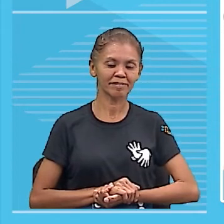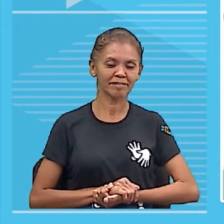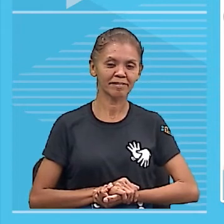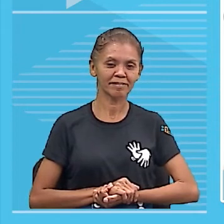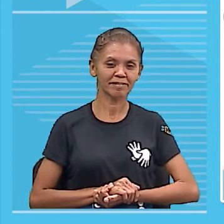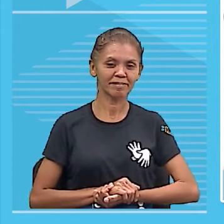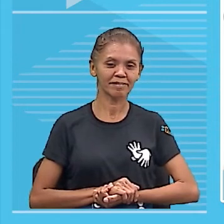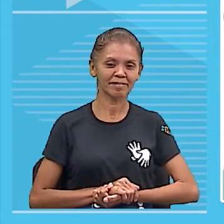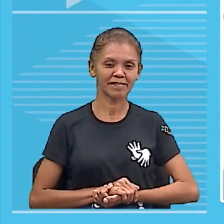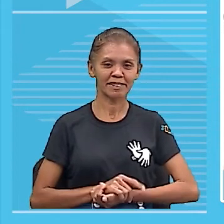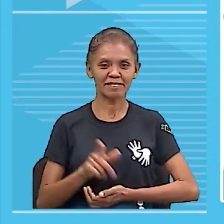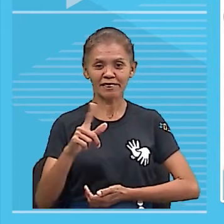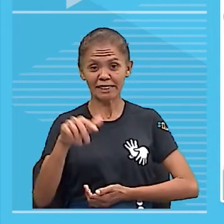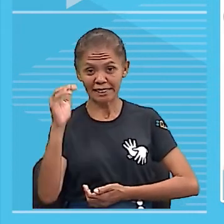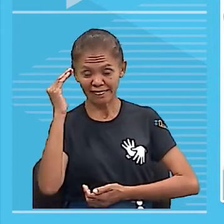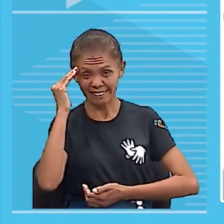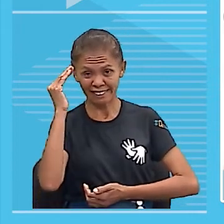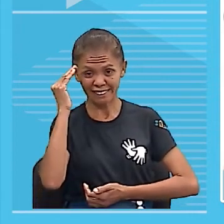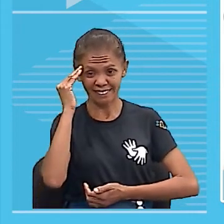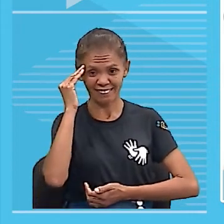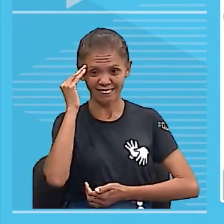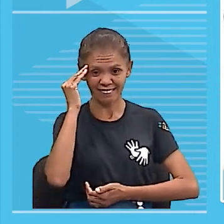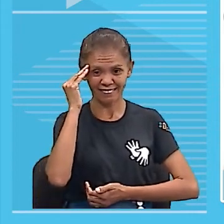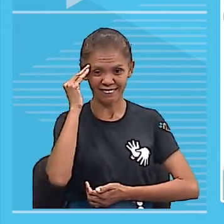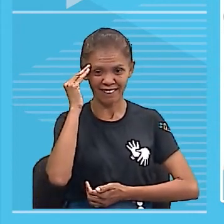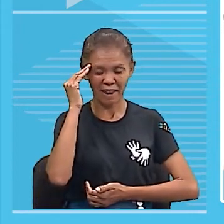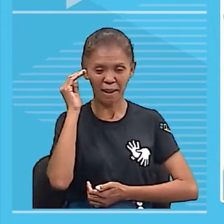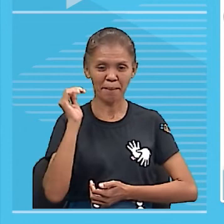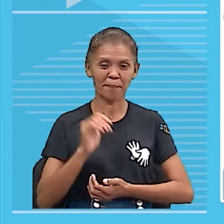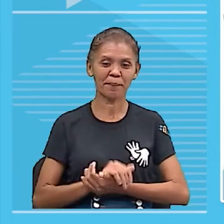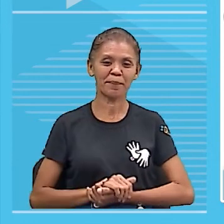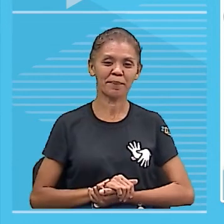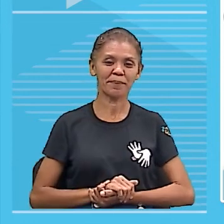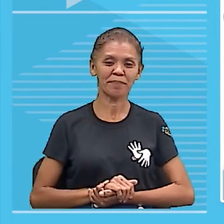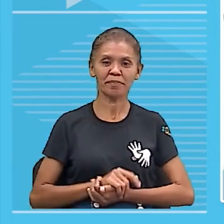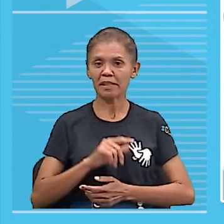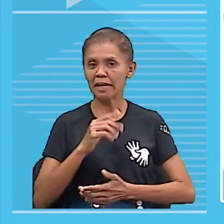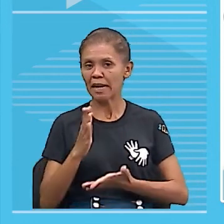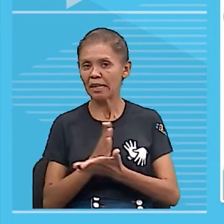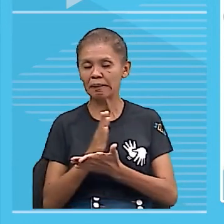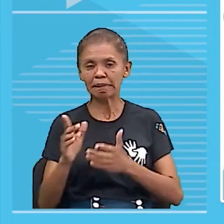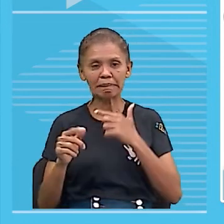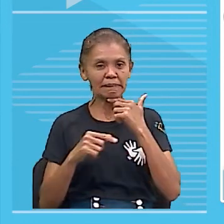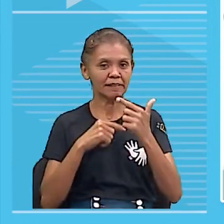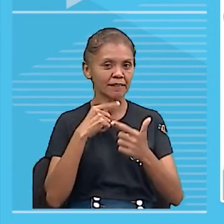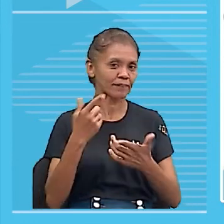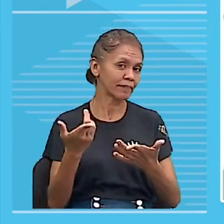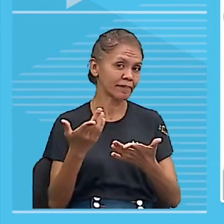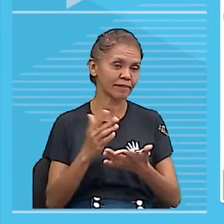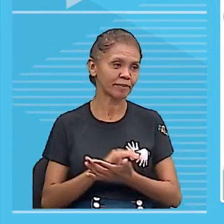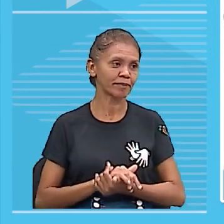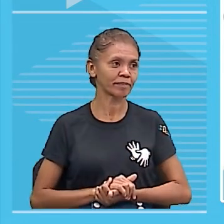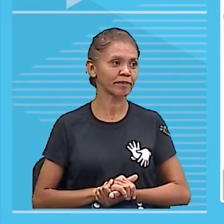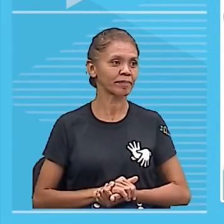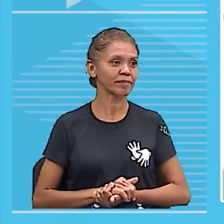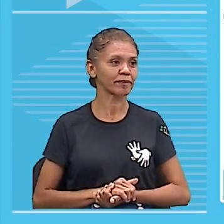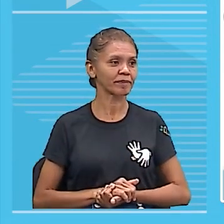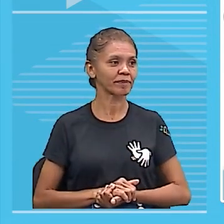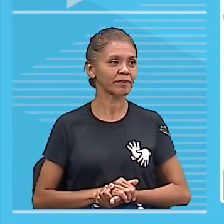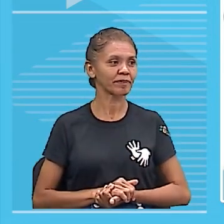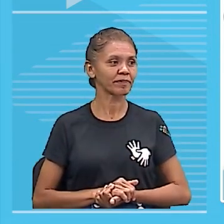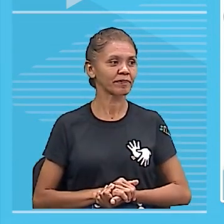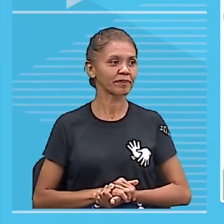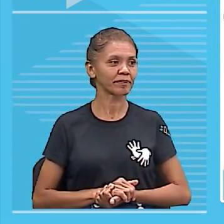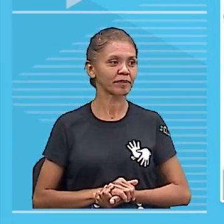não deu para entender pessoal conseguindo comprei dele direitinho e pronto jovens